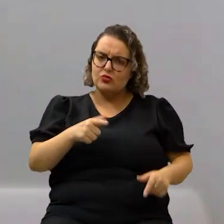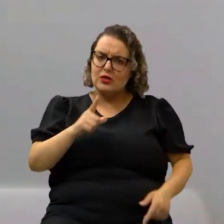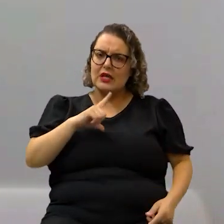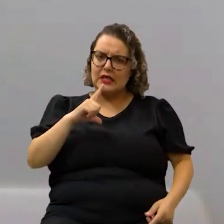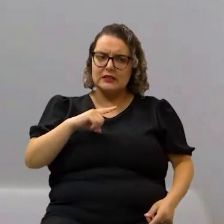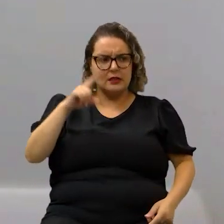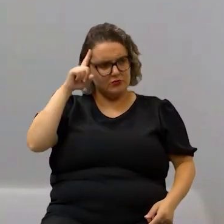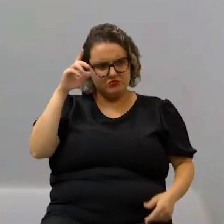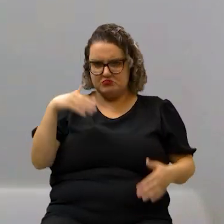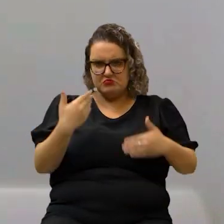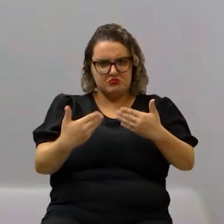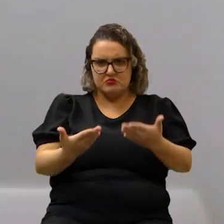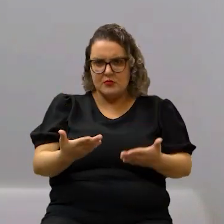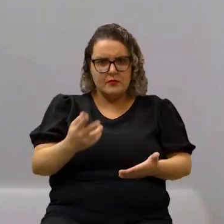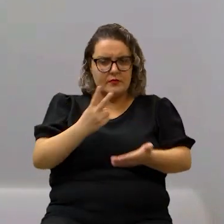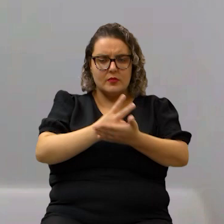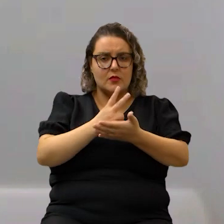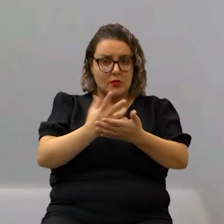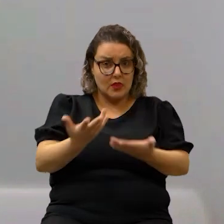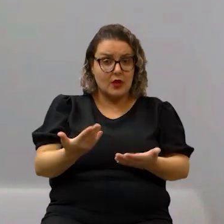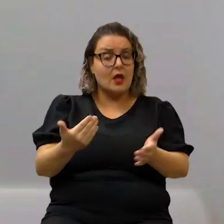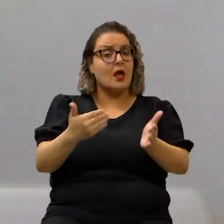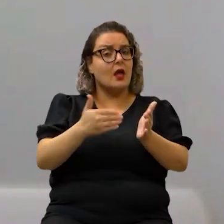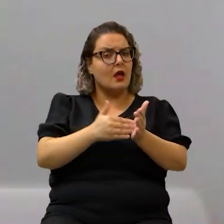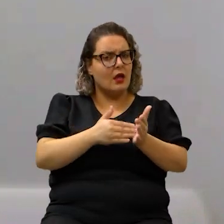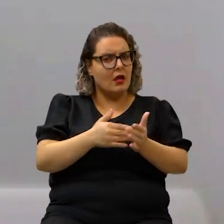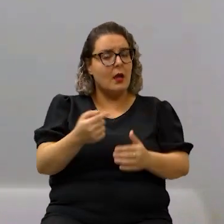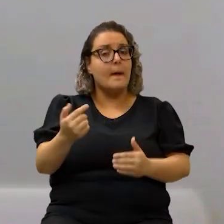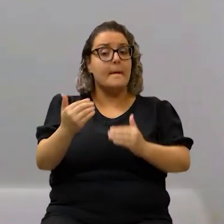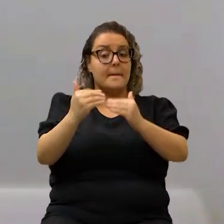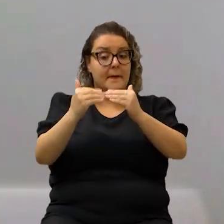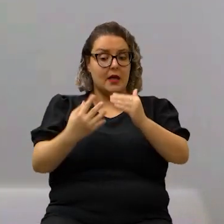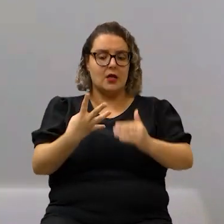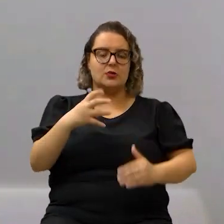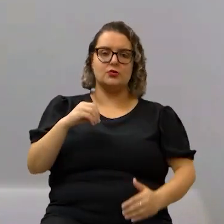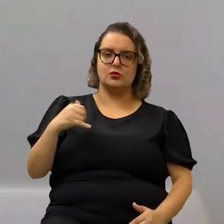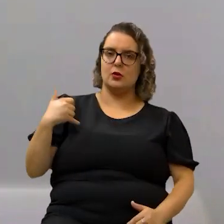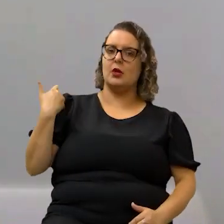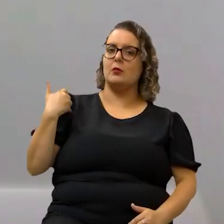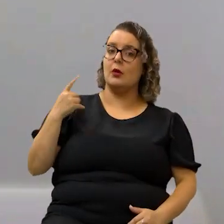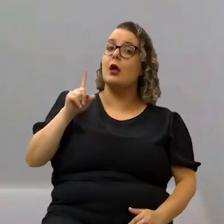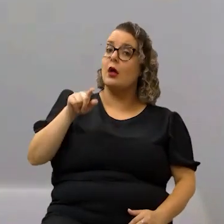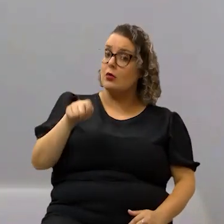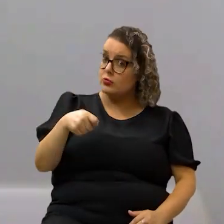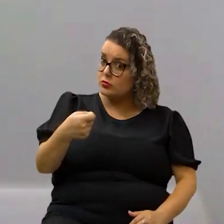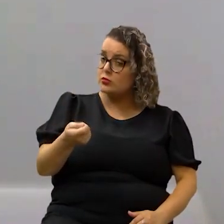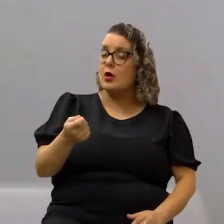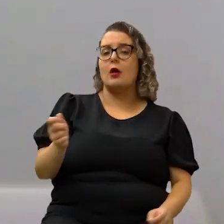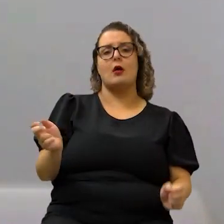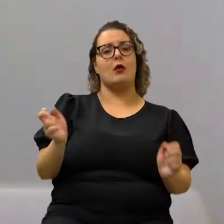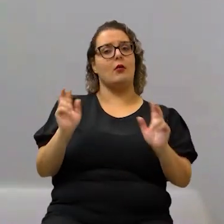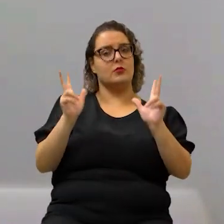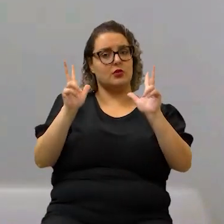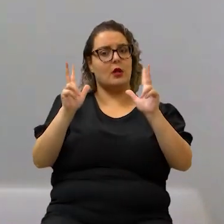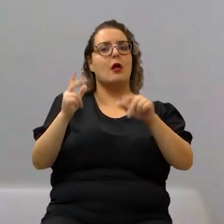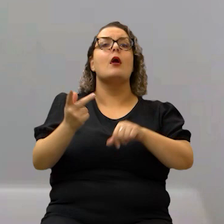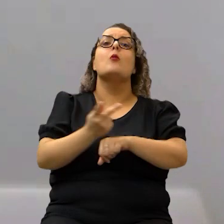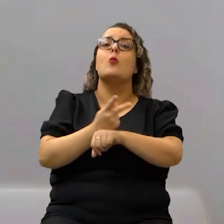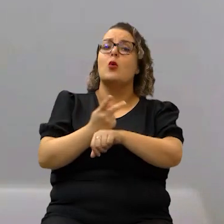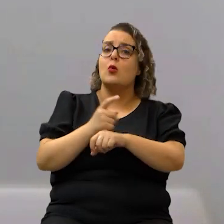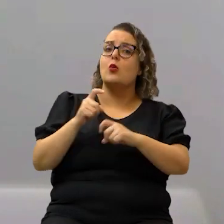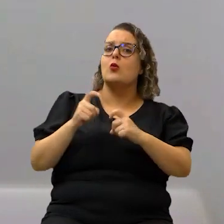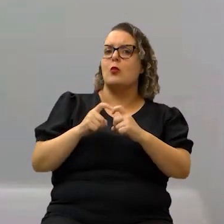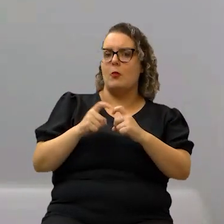do que ela tenha sempre teve, mesmo que ela tenha menos de 40 anos, isso é um sinal para ela procurar